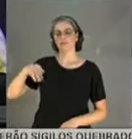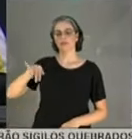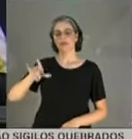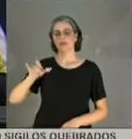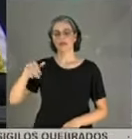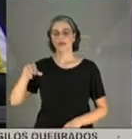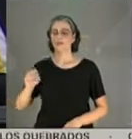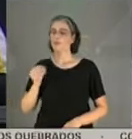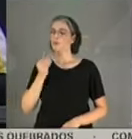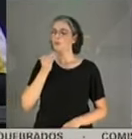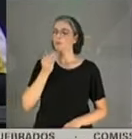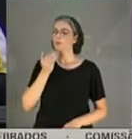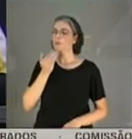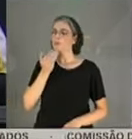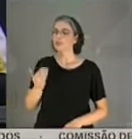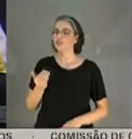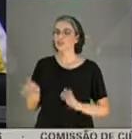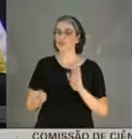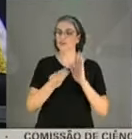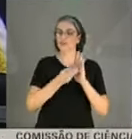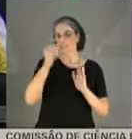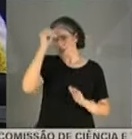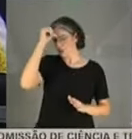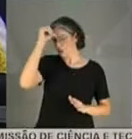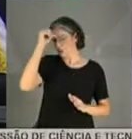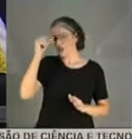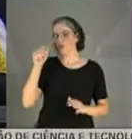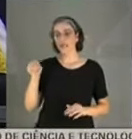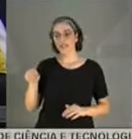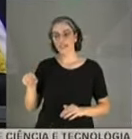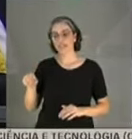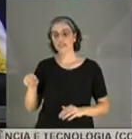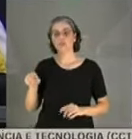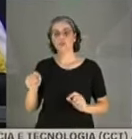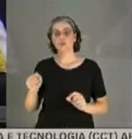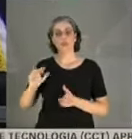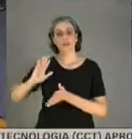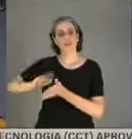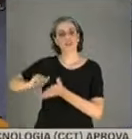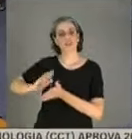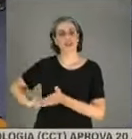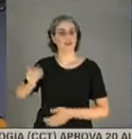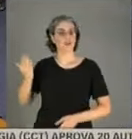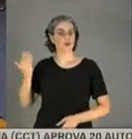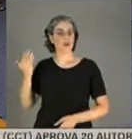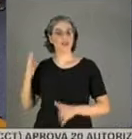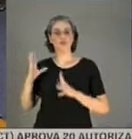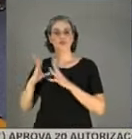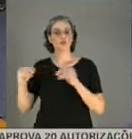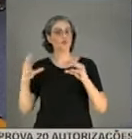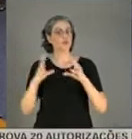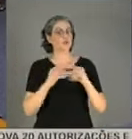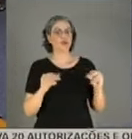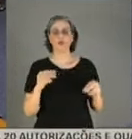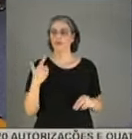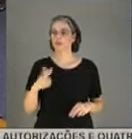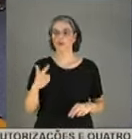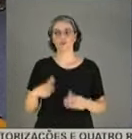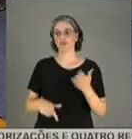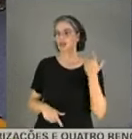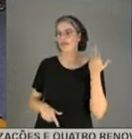incluída a autoridade sanitária indiana, essas memórias foram omitidas, sumiu, elas não constaram